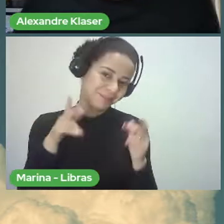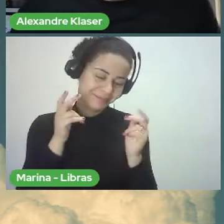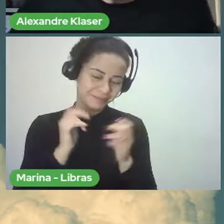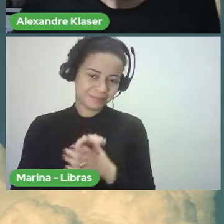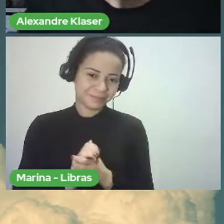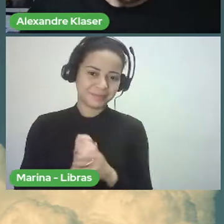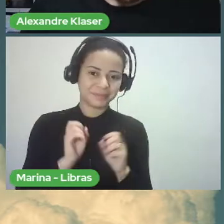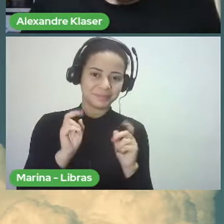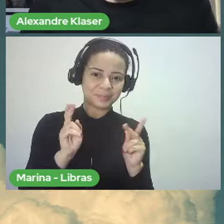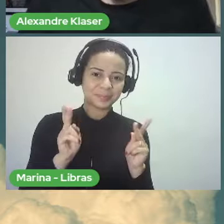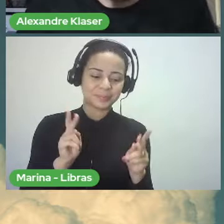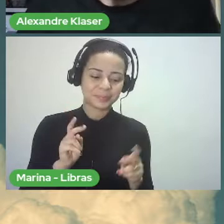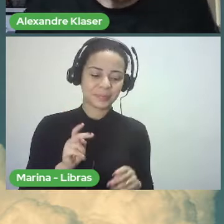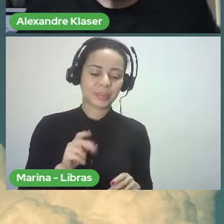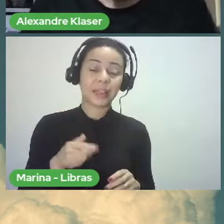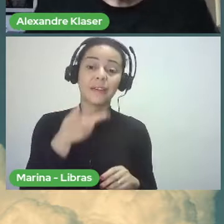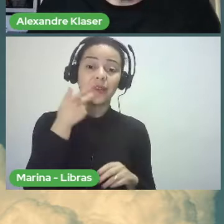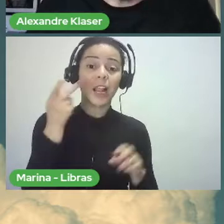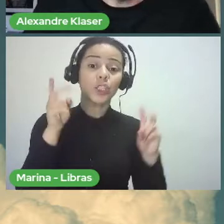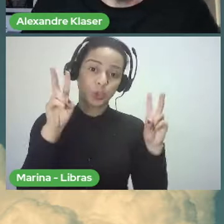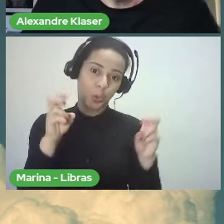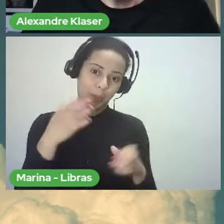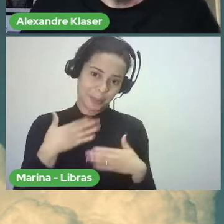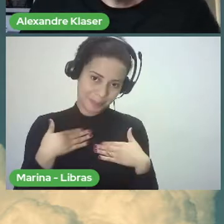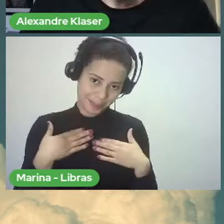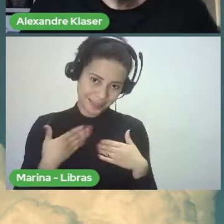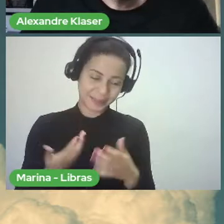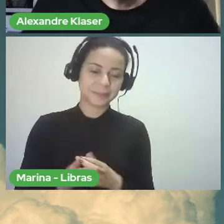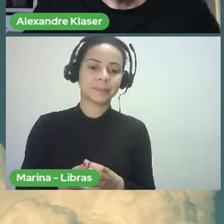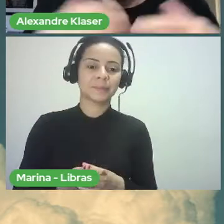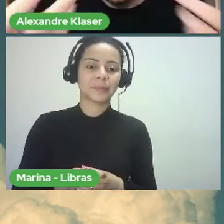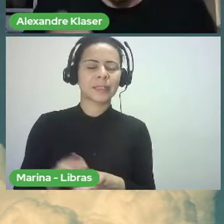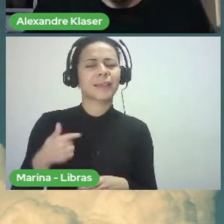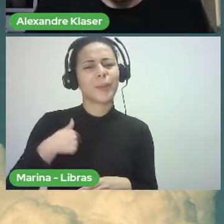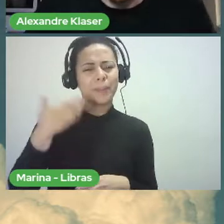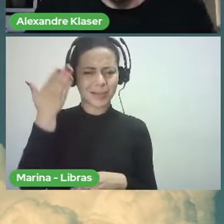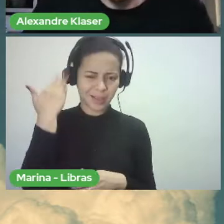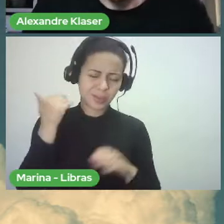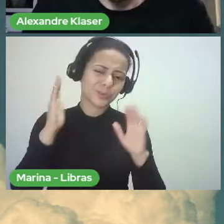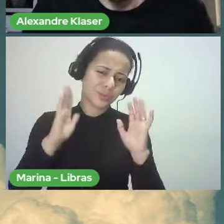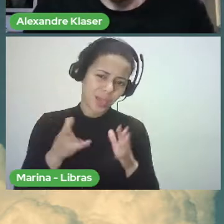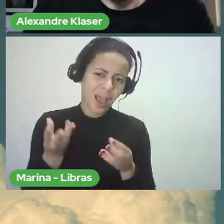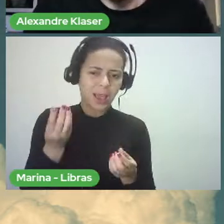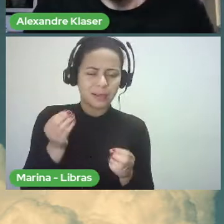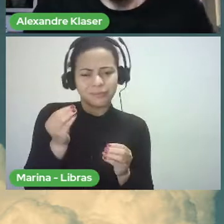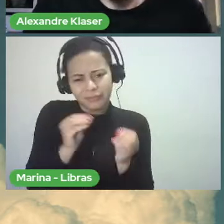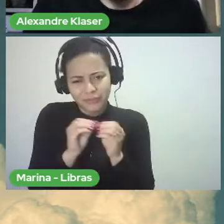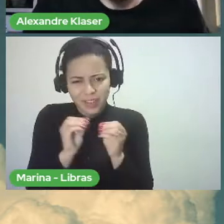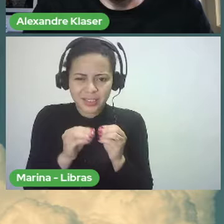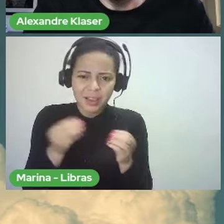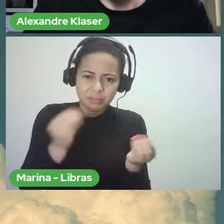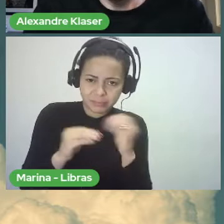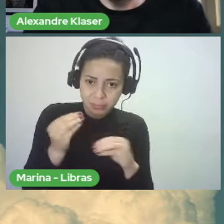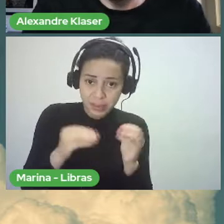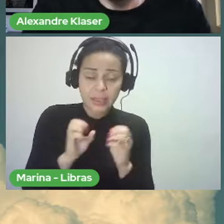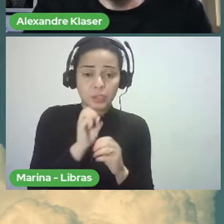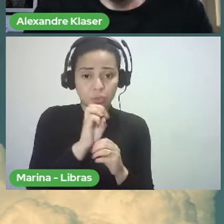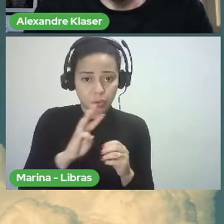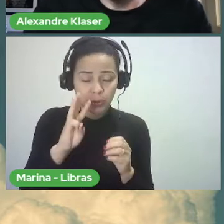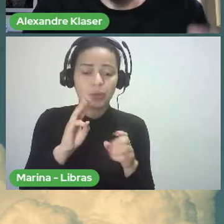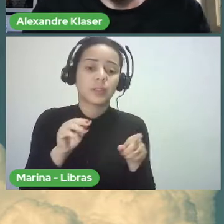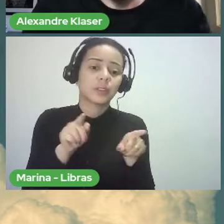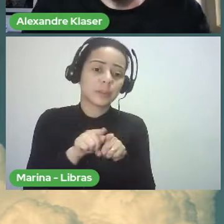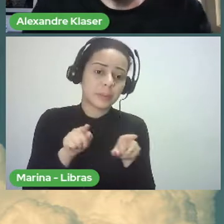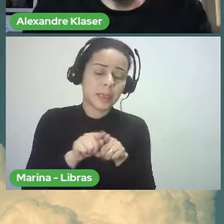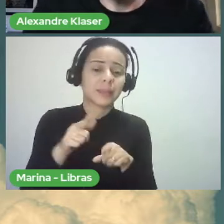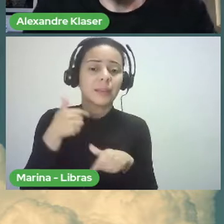um pouco mais sobre mim, desculpa. Eu já fui desenvolvedor, líder técnico, arquiteto, ou seja, eu comecei minha carreira de forma num viés bastante